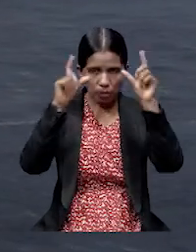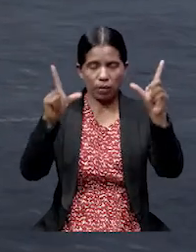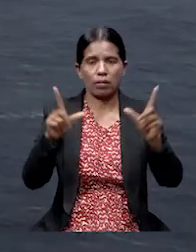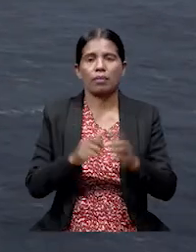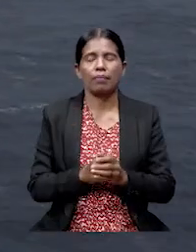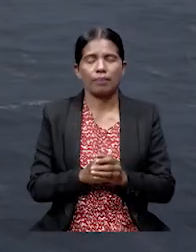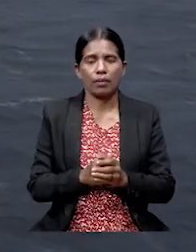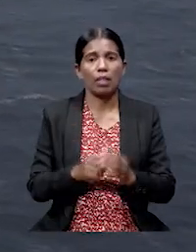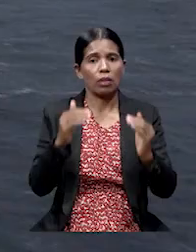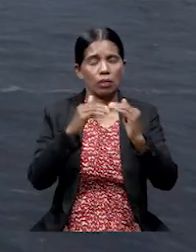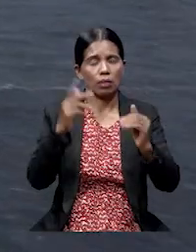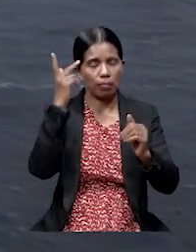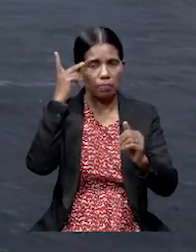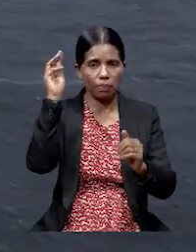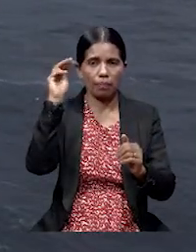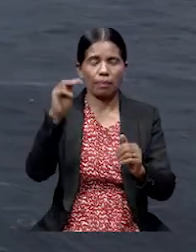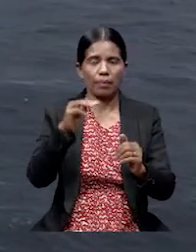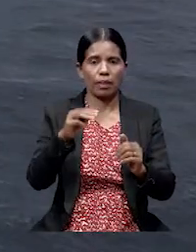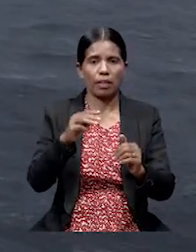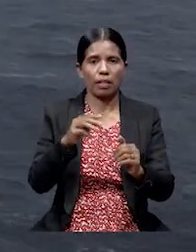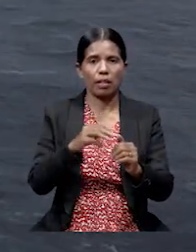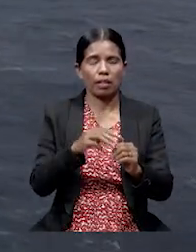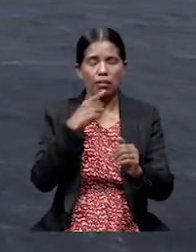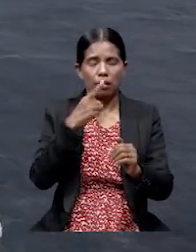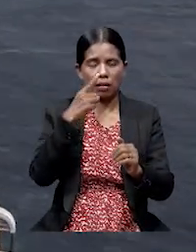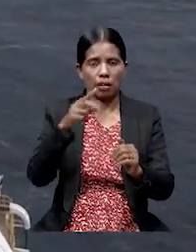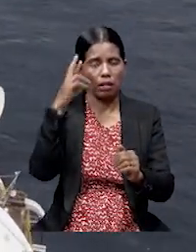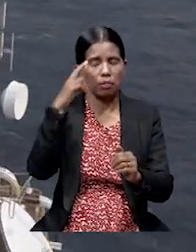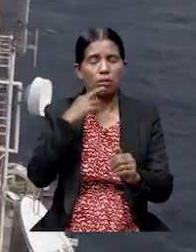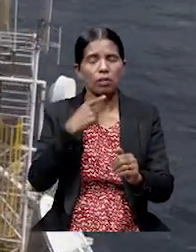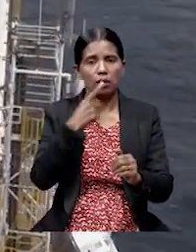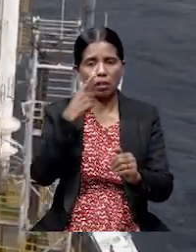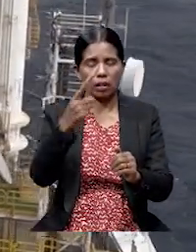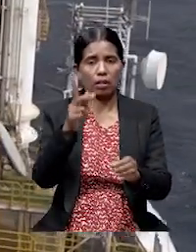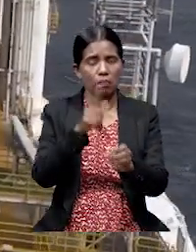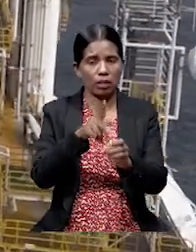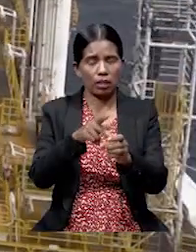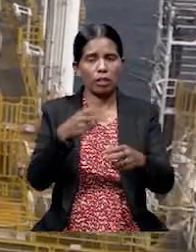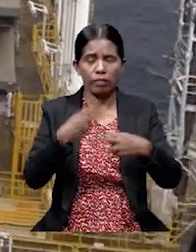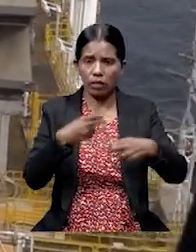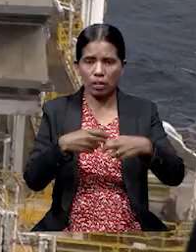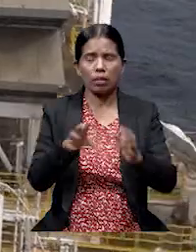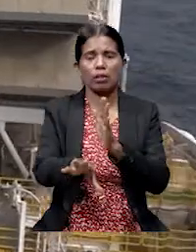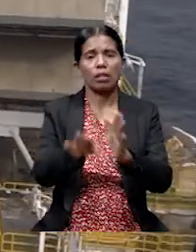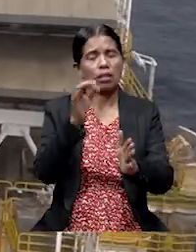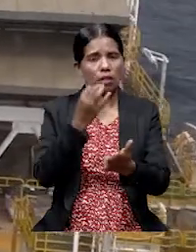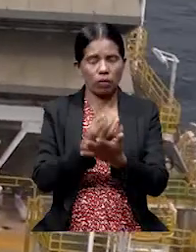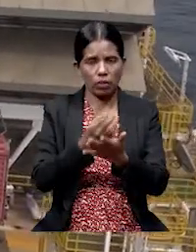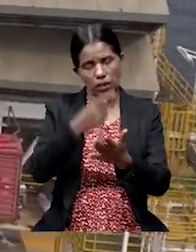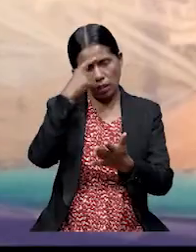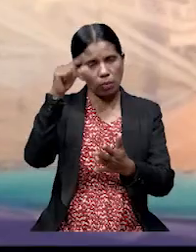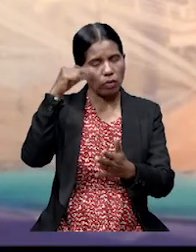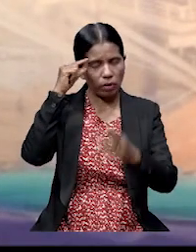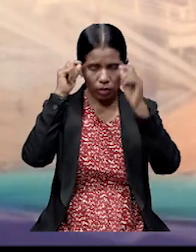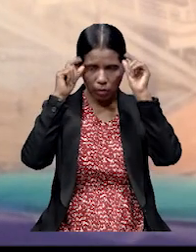Ramos Horta hateten, projeto bot Greater Sunrise, se difícil tebes a tuhetan solução para investimento, também governo Timor-Leste ho investidor Sira Seluk, se